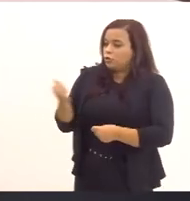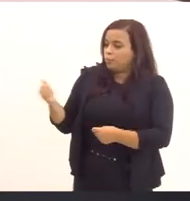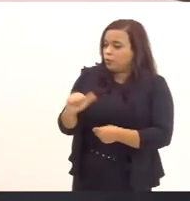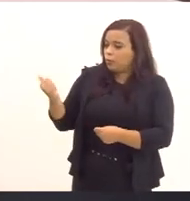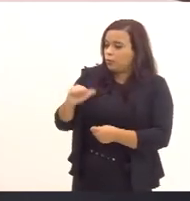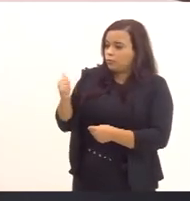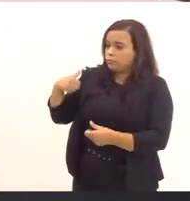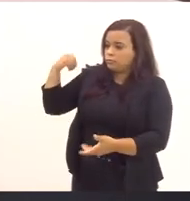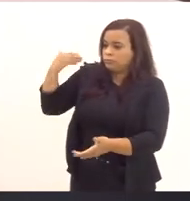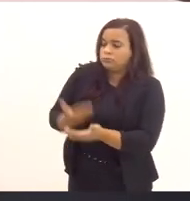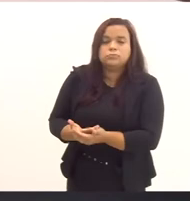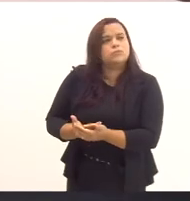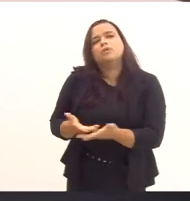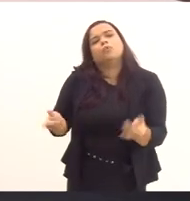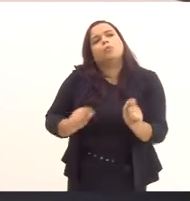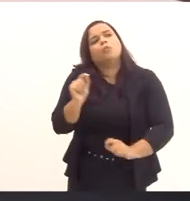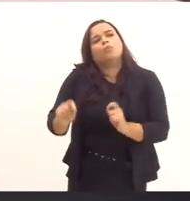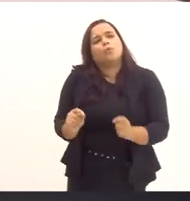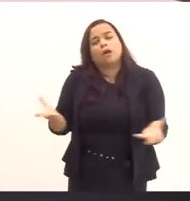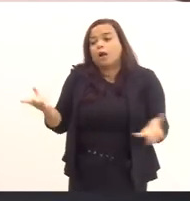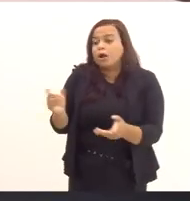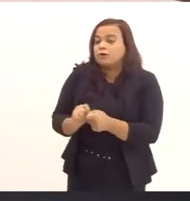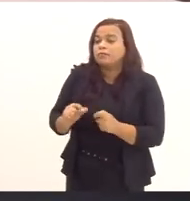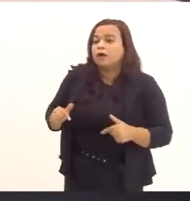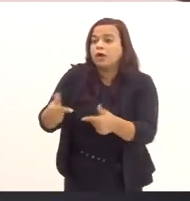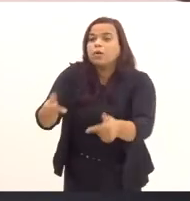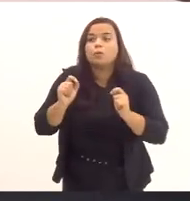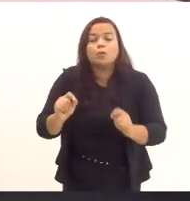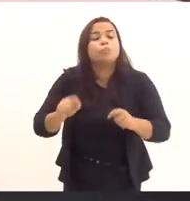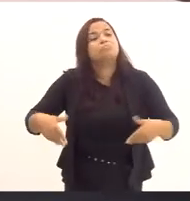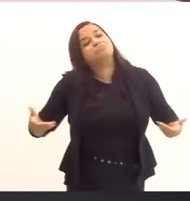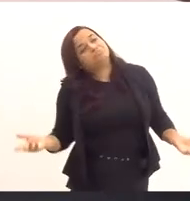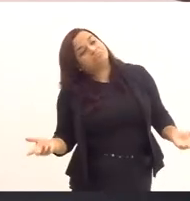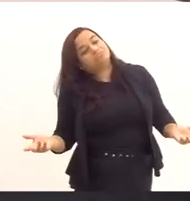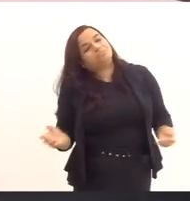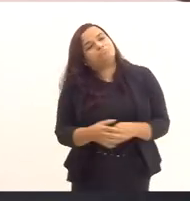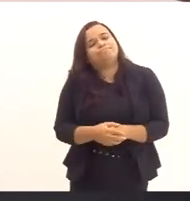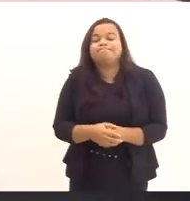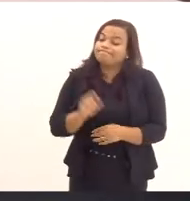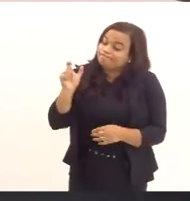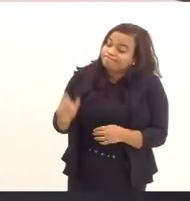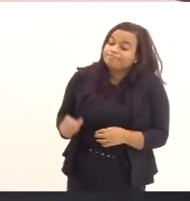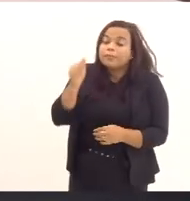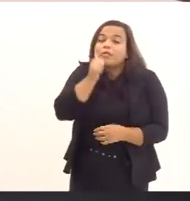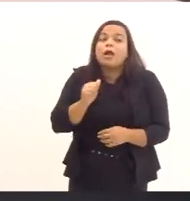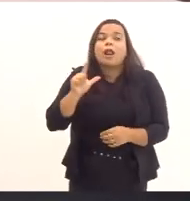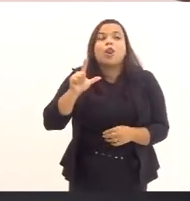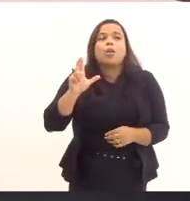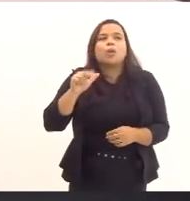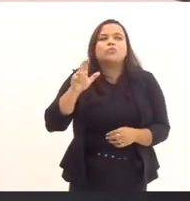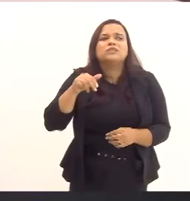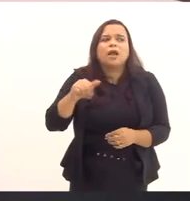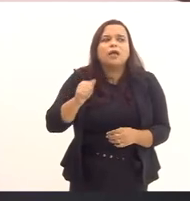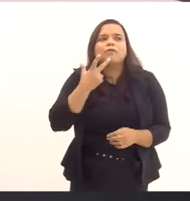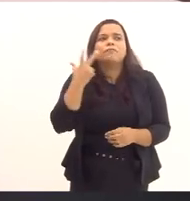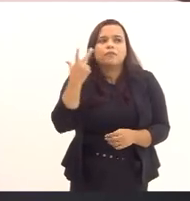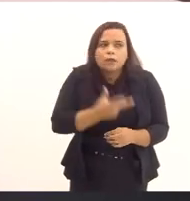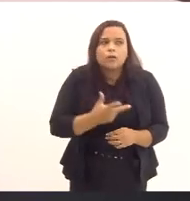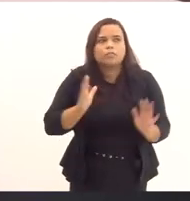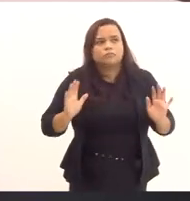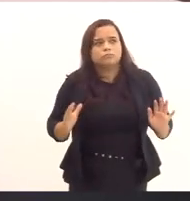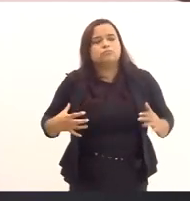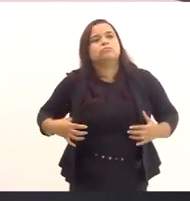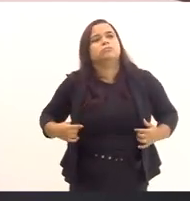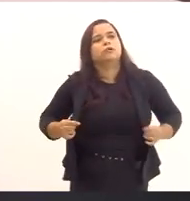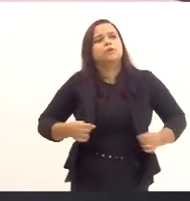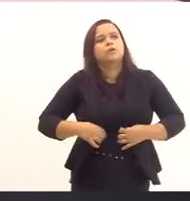antes de 2011 e o que está sendo feito agora é como a Doutora Luciana falou quer dizer a gente na primeira